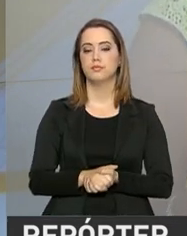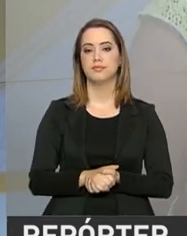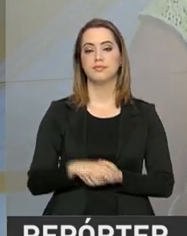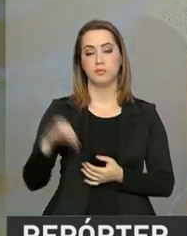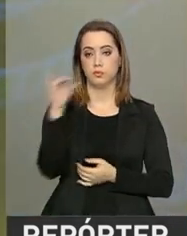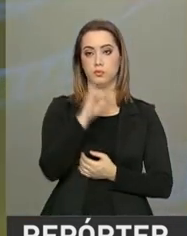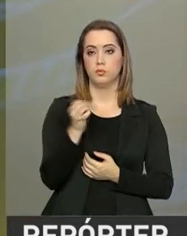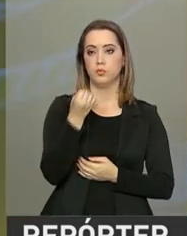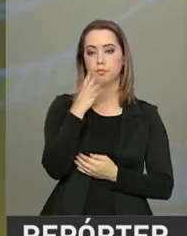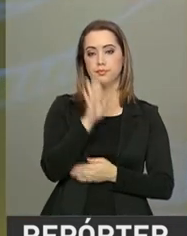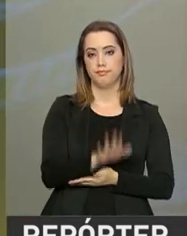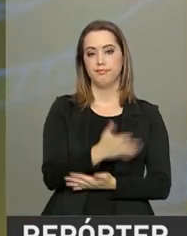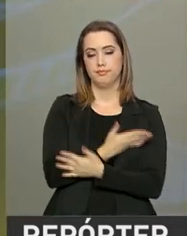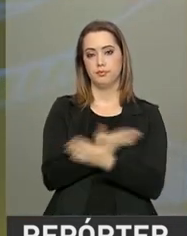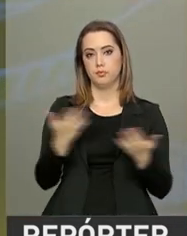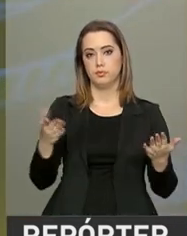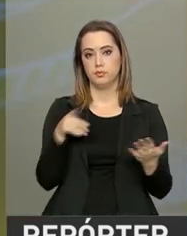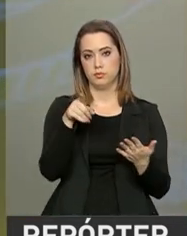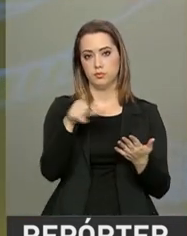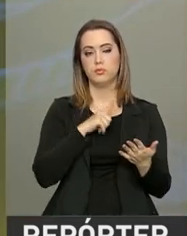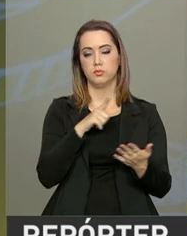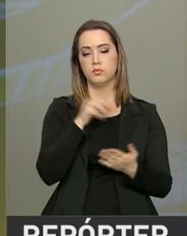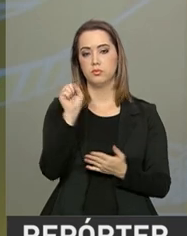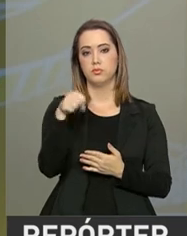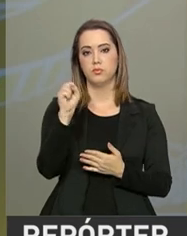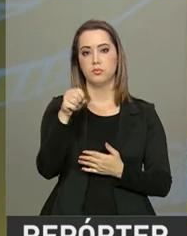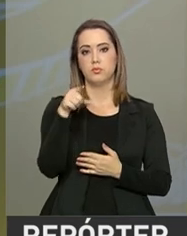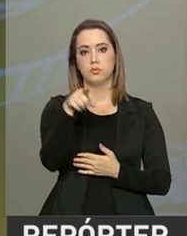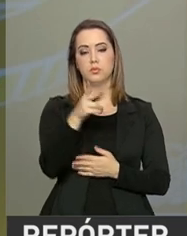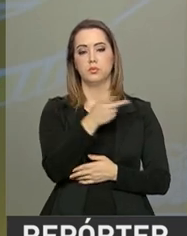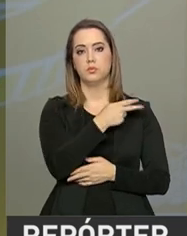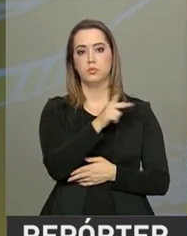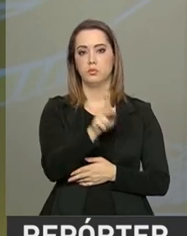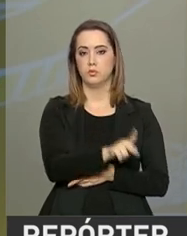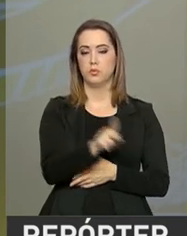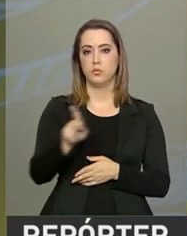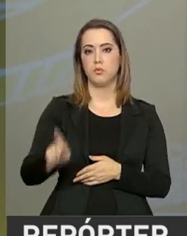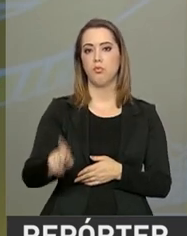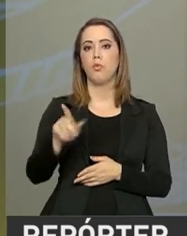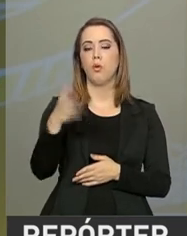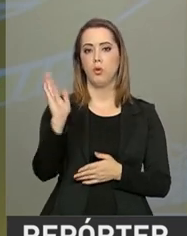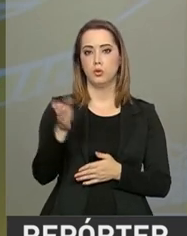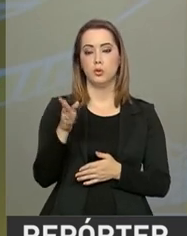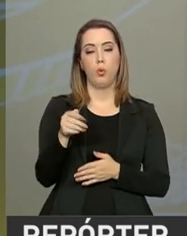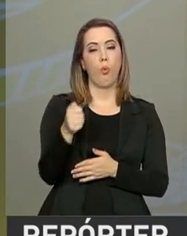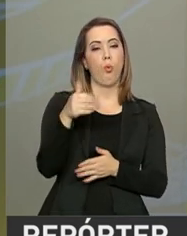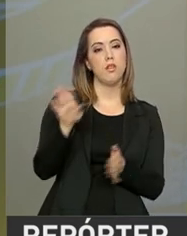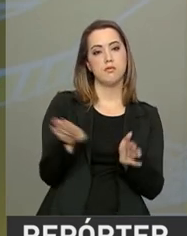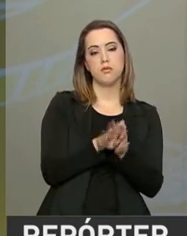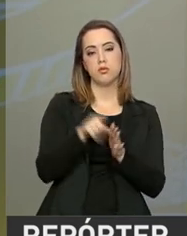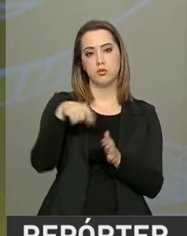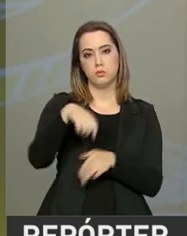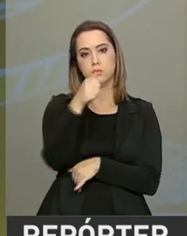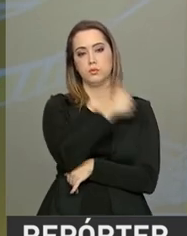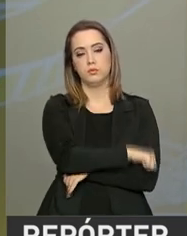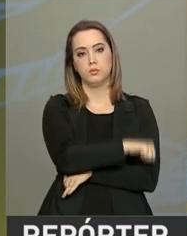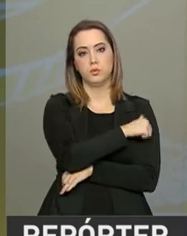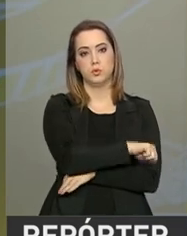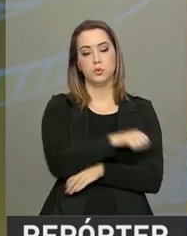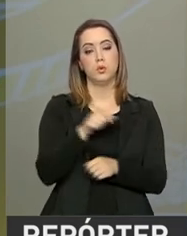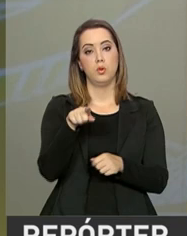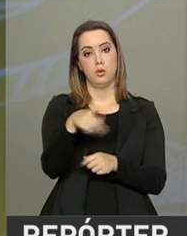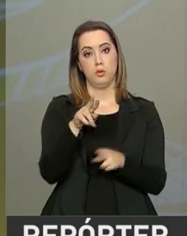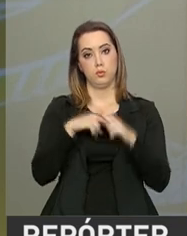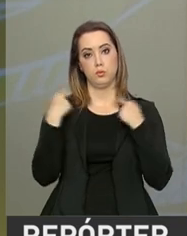Olá, Leandro. Boa tarde a todos. Tem sim, o presidente está a caminho do Rio de Janeiro, como você bem disse, onde ele vai se reunir com o governador